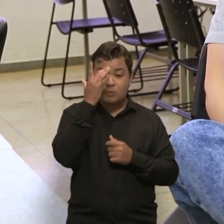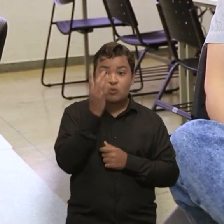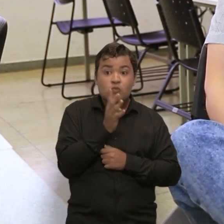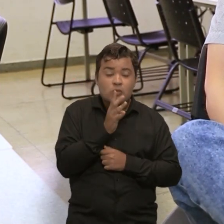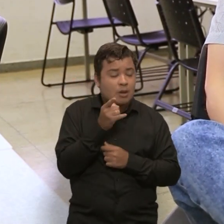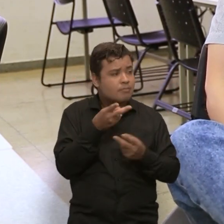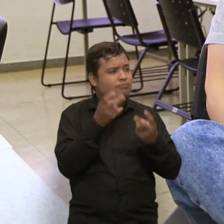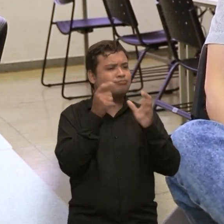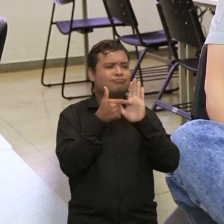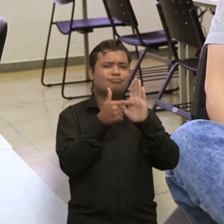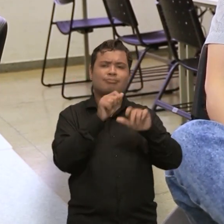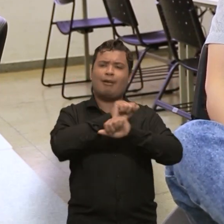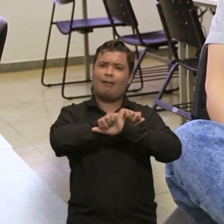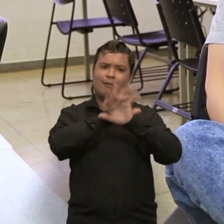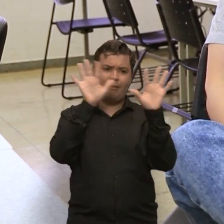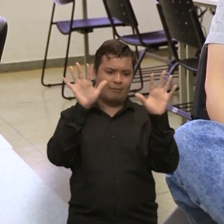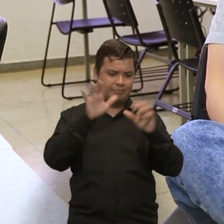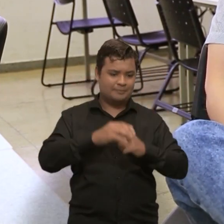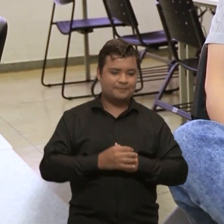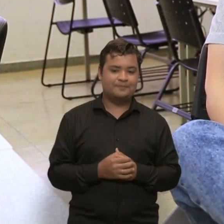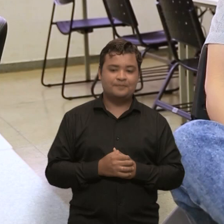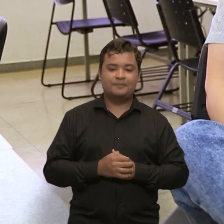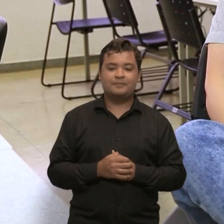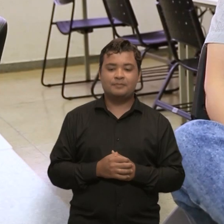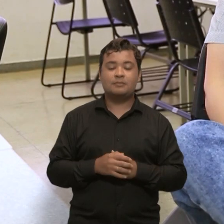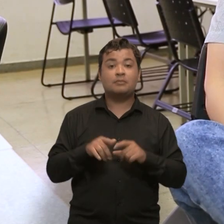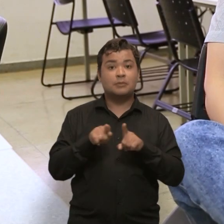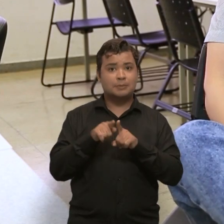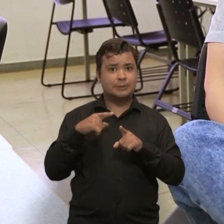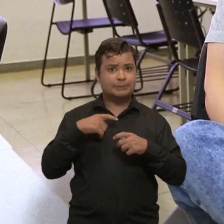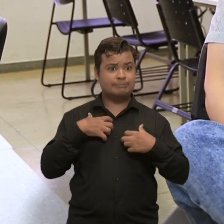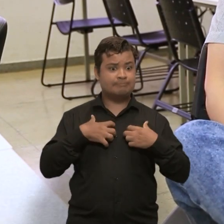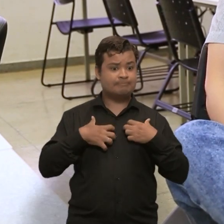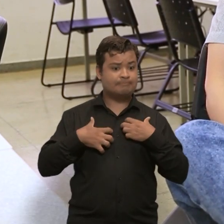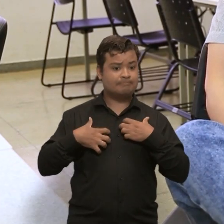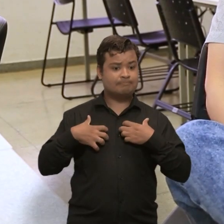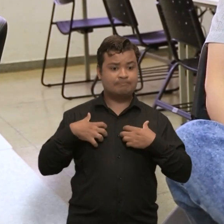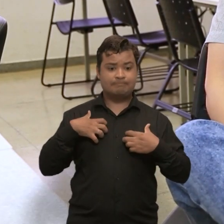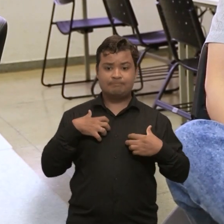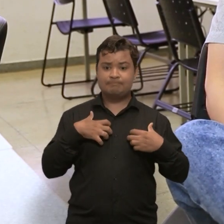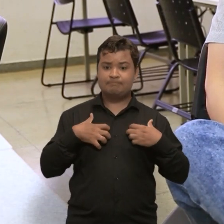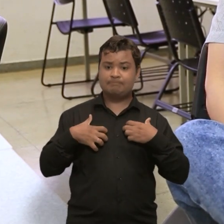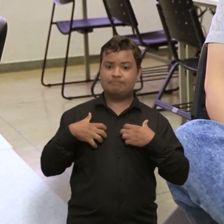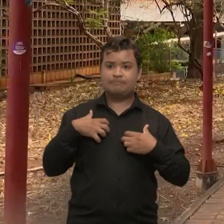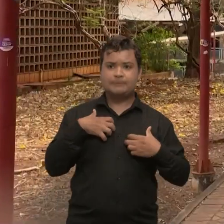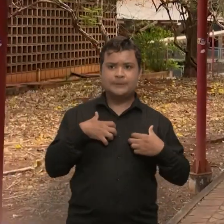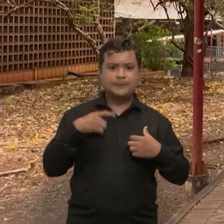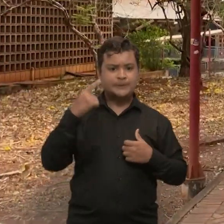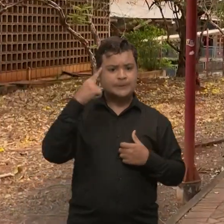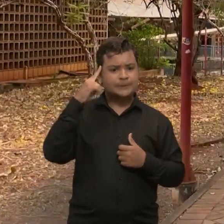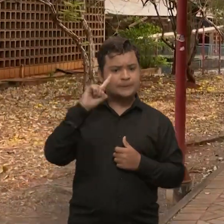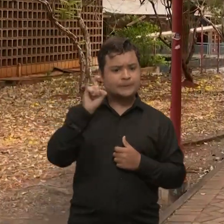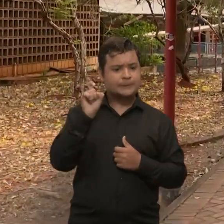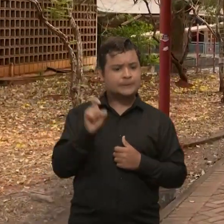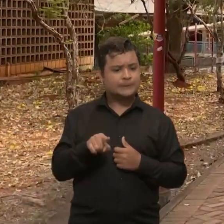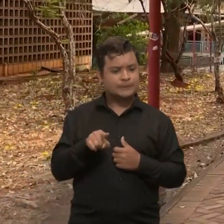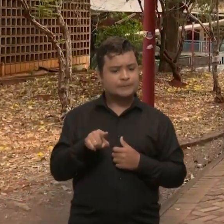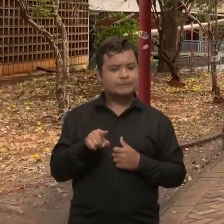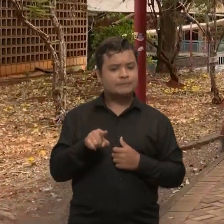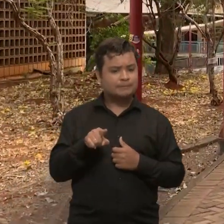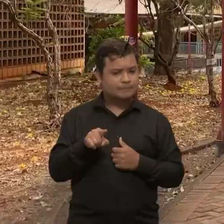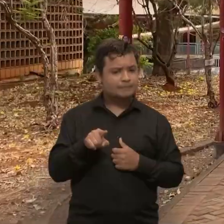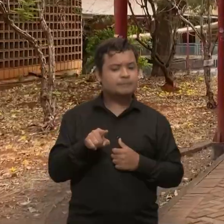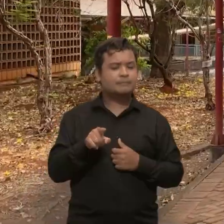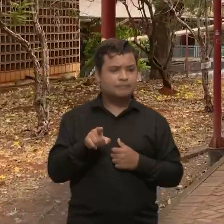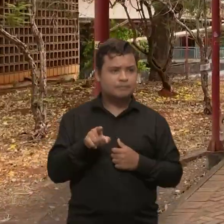elas, e como rola um suspense e um questionamento, né, no final, que tem fica em